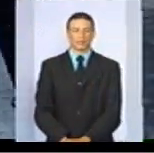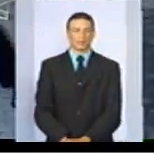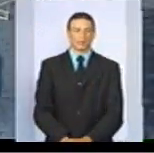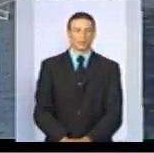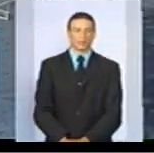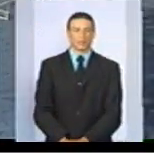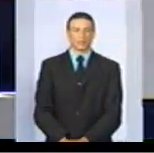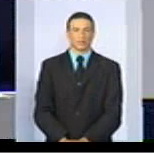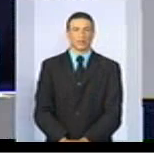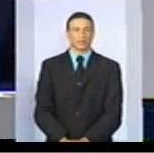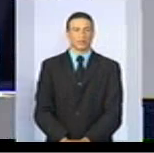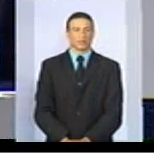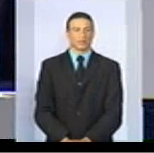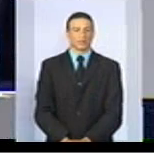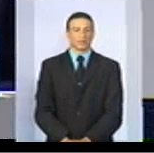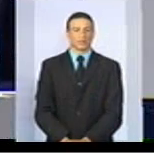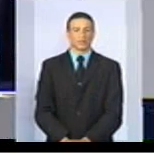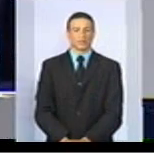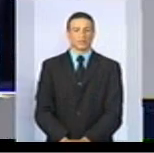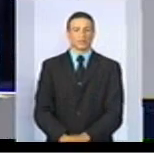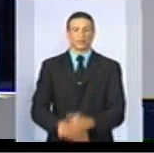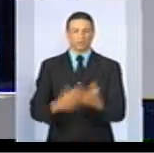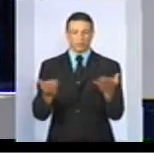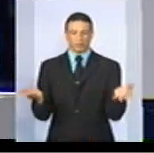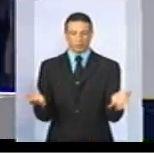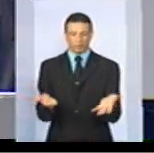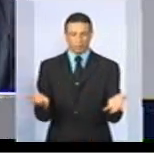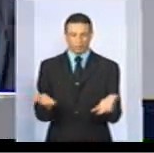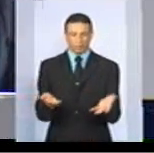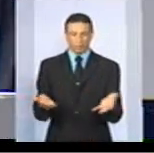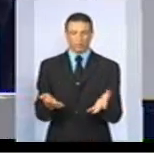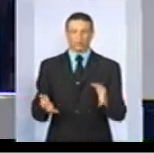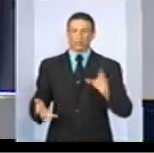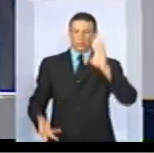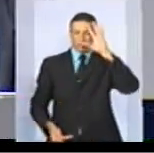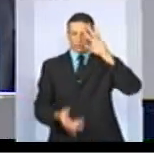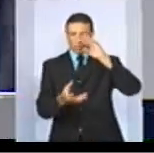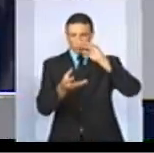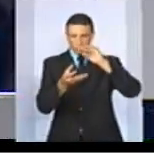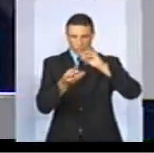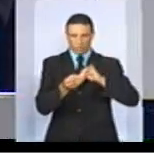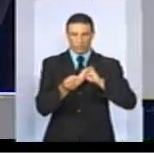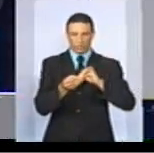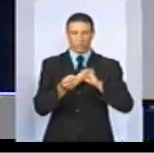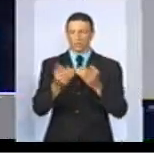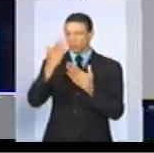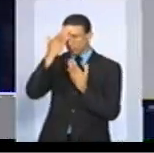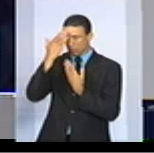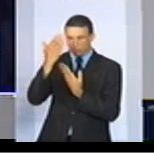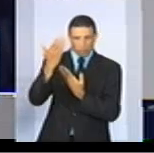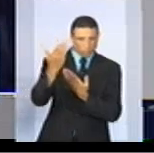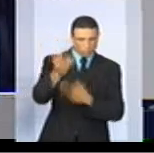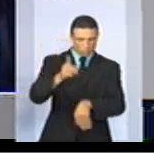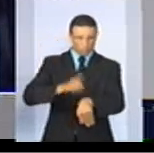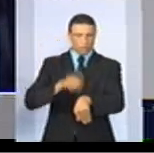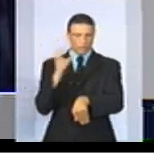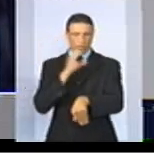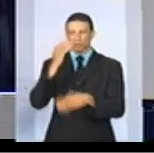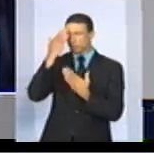Bom, senhores presentes, eu rapidamente gostaria de agradecer a todos